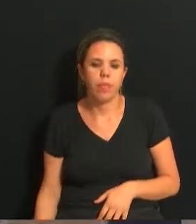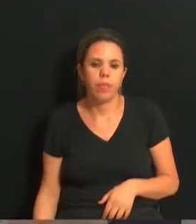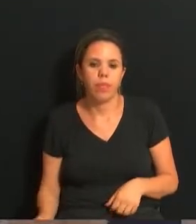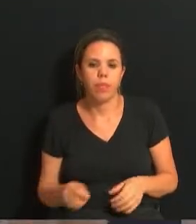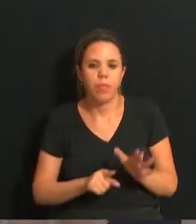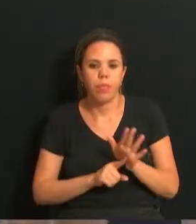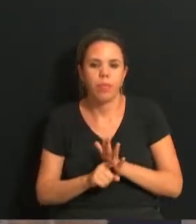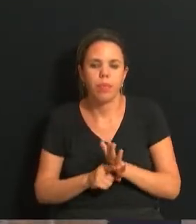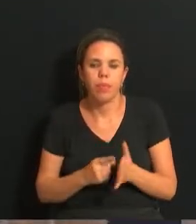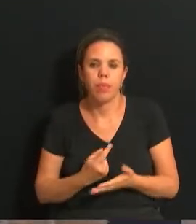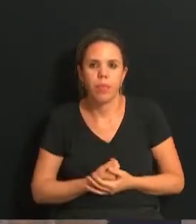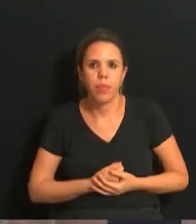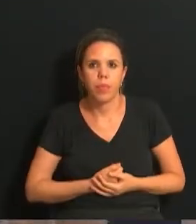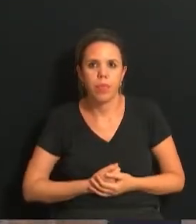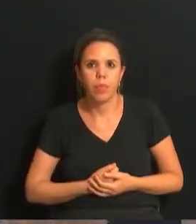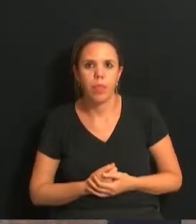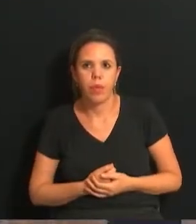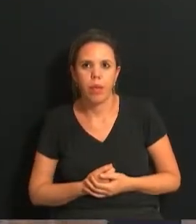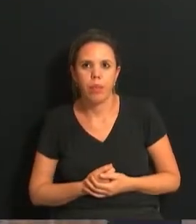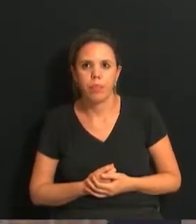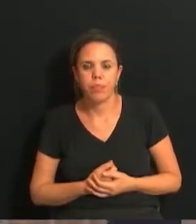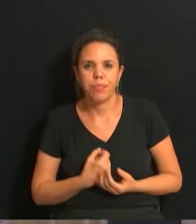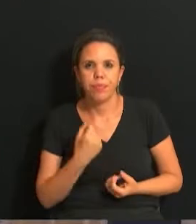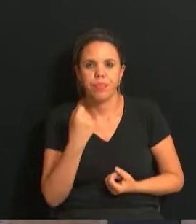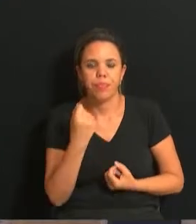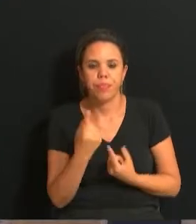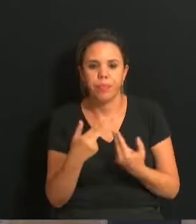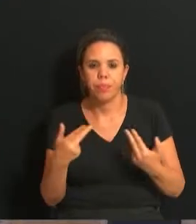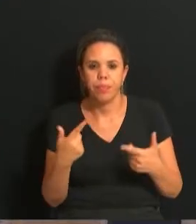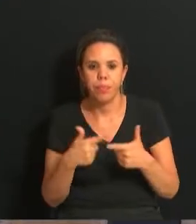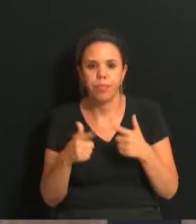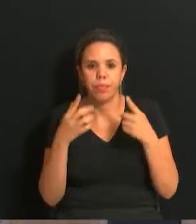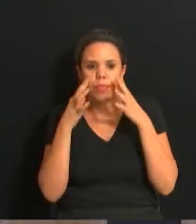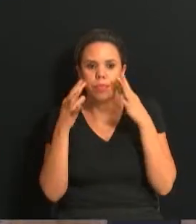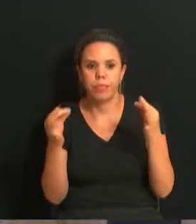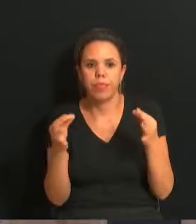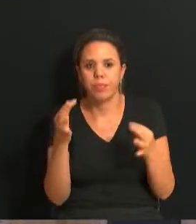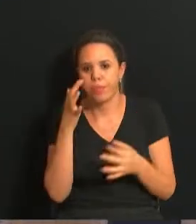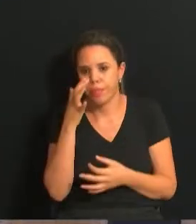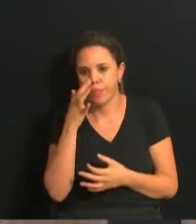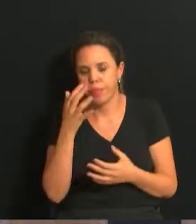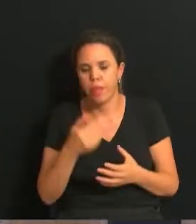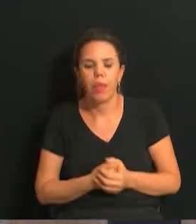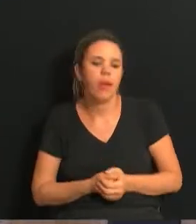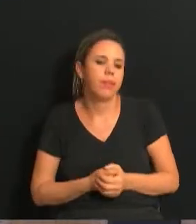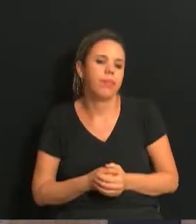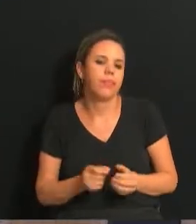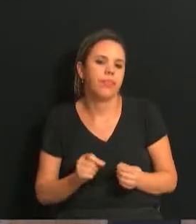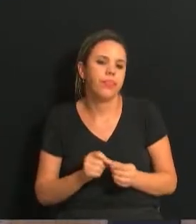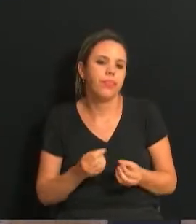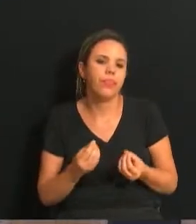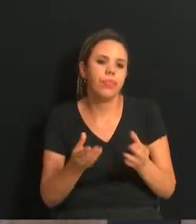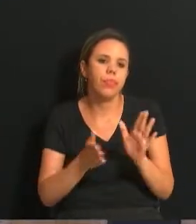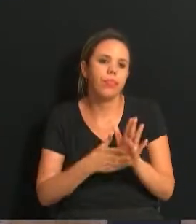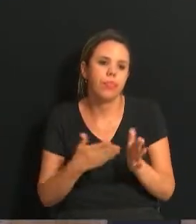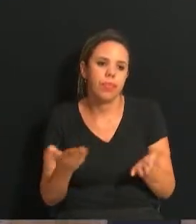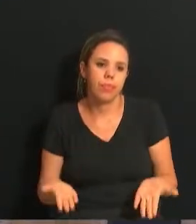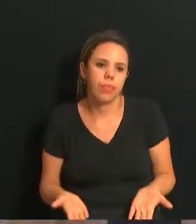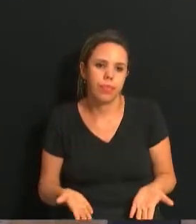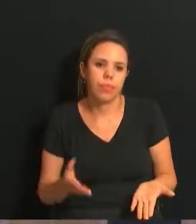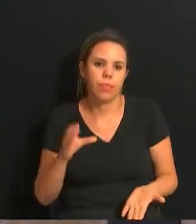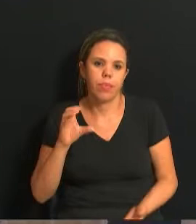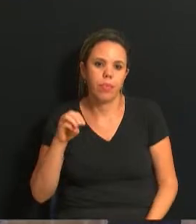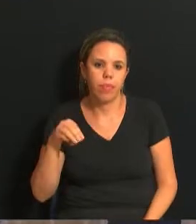desses dados. Mas algumas questões chamam a atenção. O que foi fornecido para a gente pelo